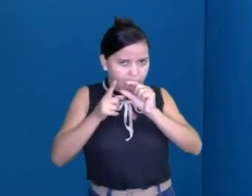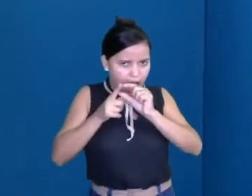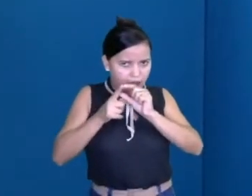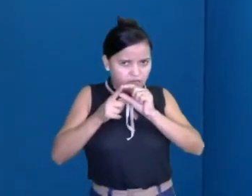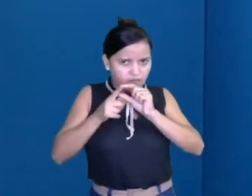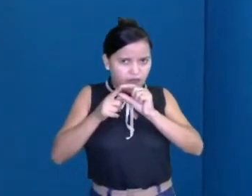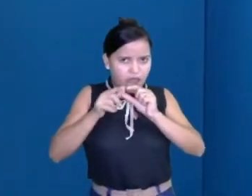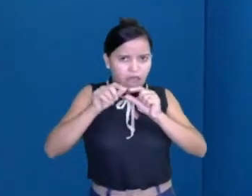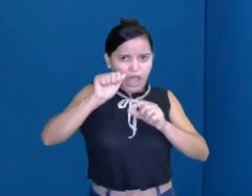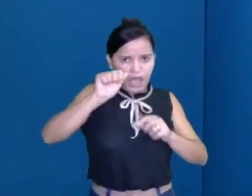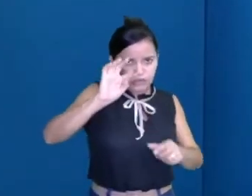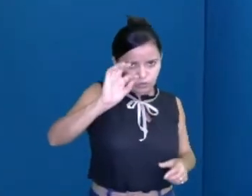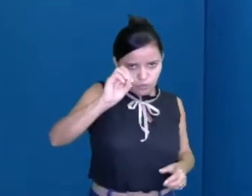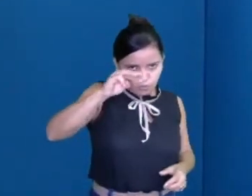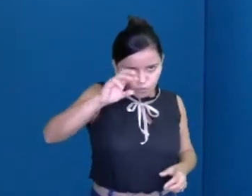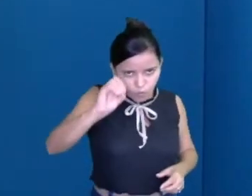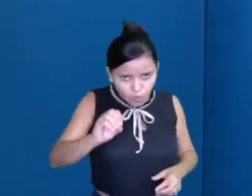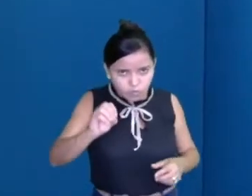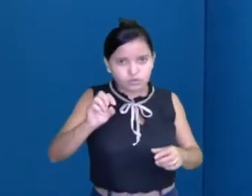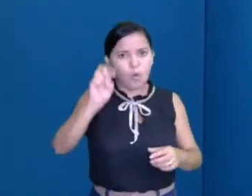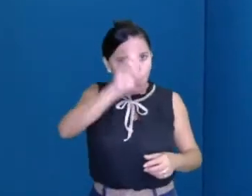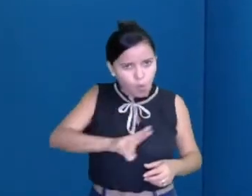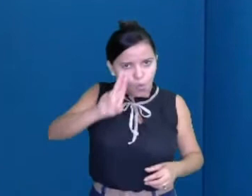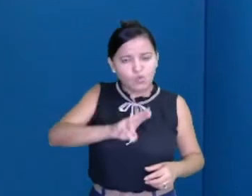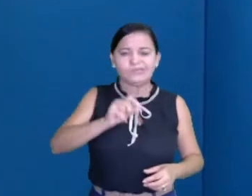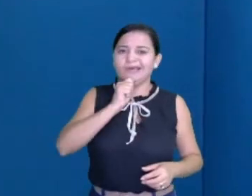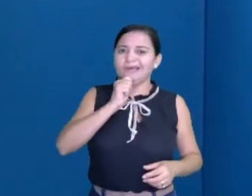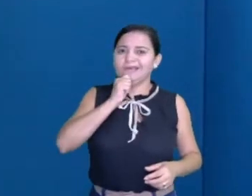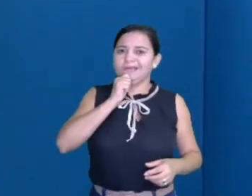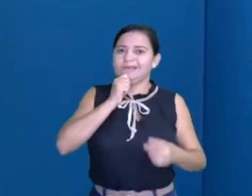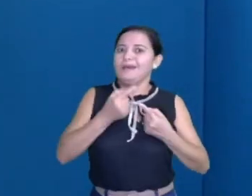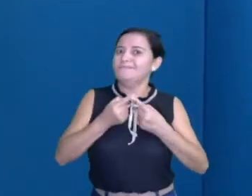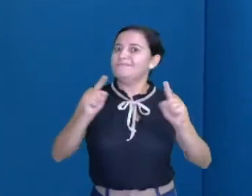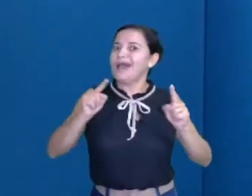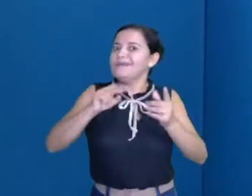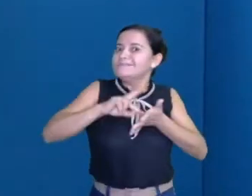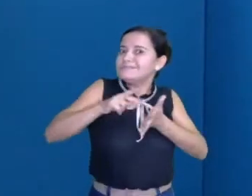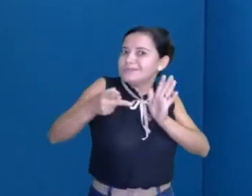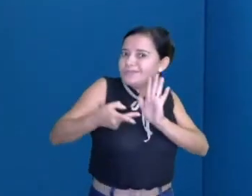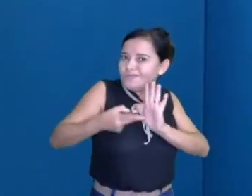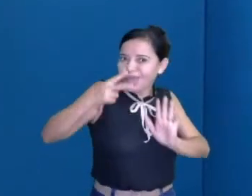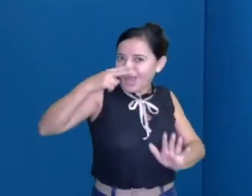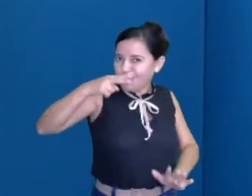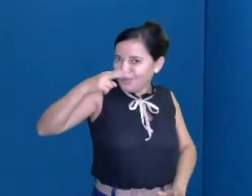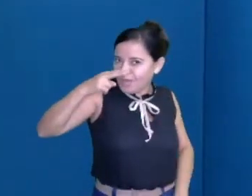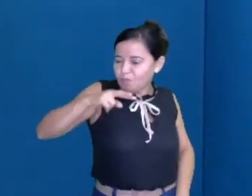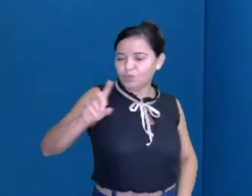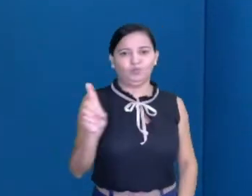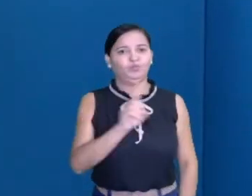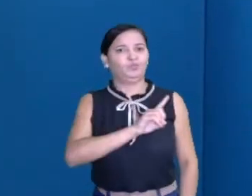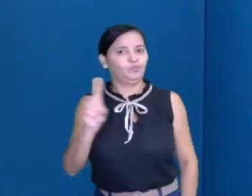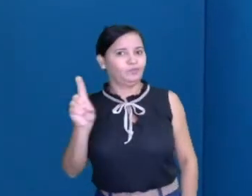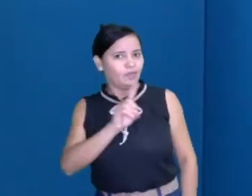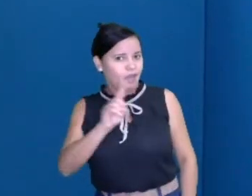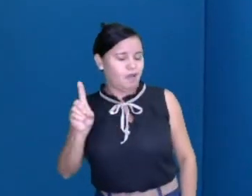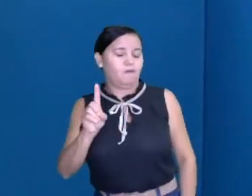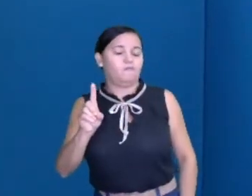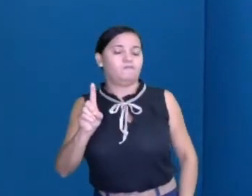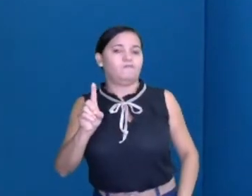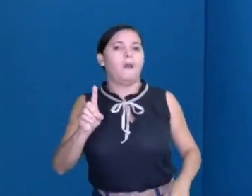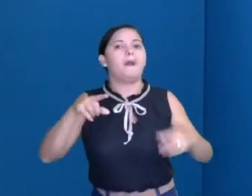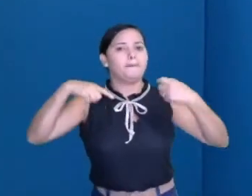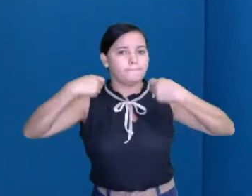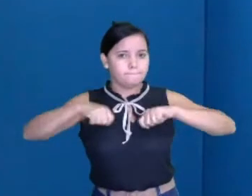sendo usada e é muito bem-vinda, mas o seu sentido etimológico não é mais o mesmo, tá? A gente, quando pensa em átomo, não pensa em algo que não